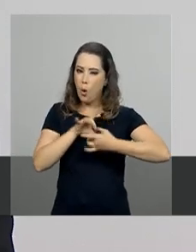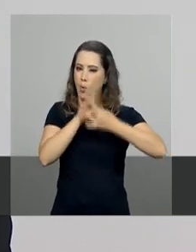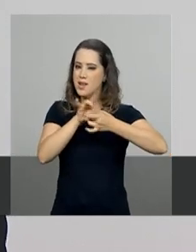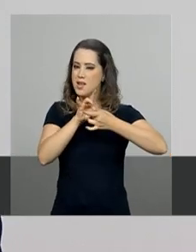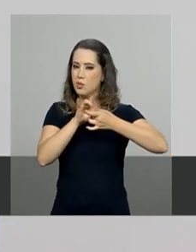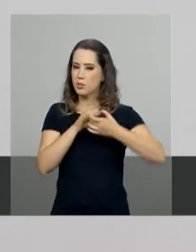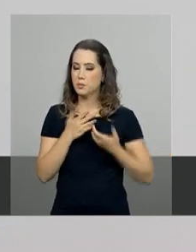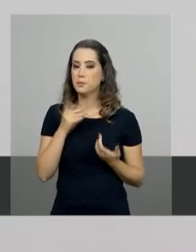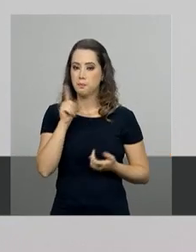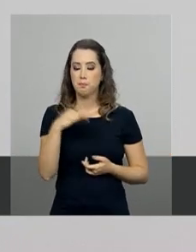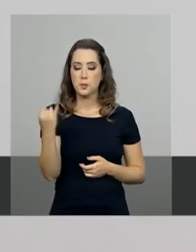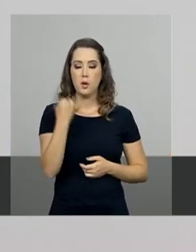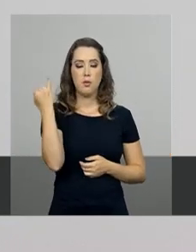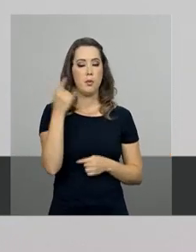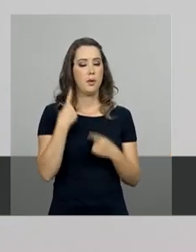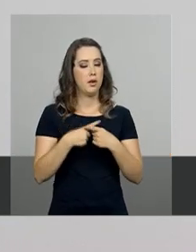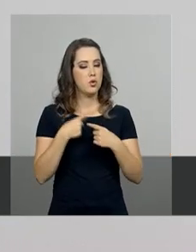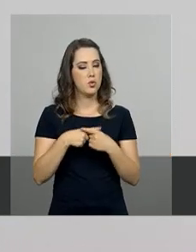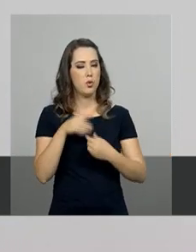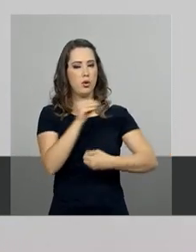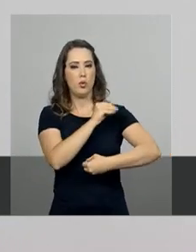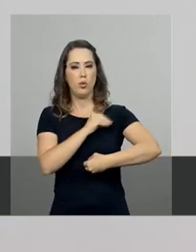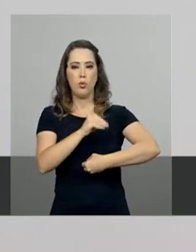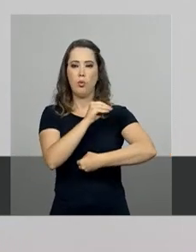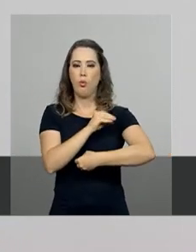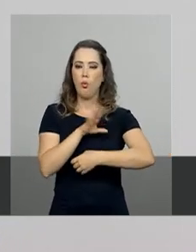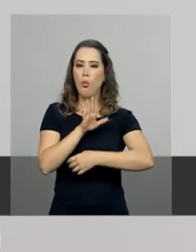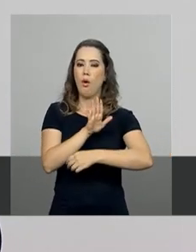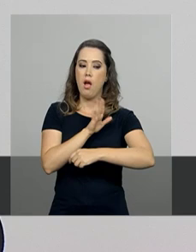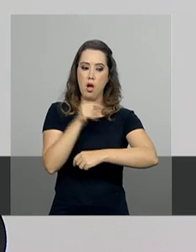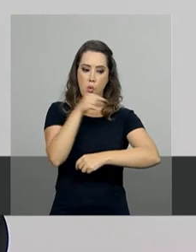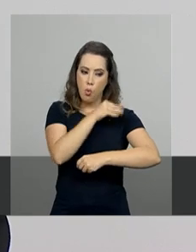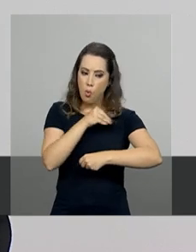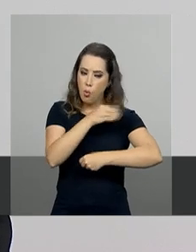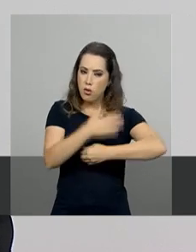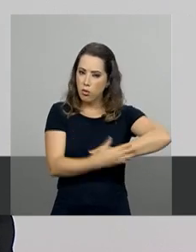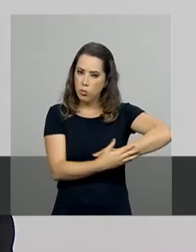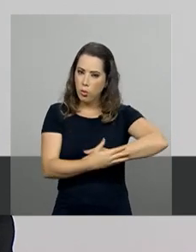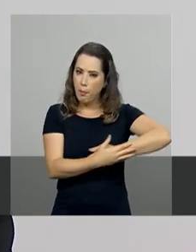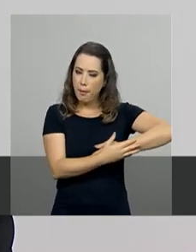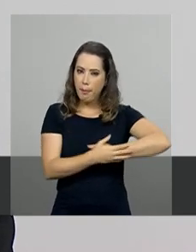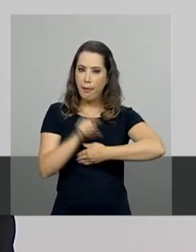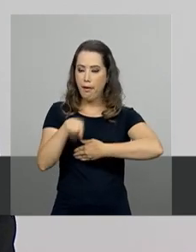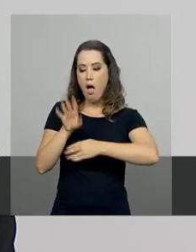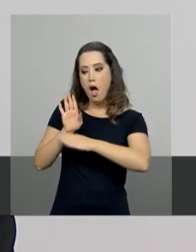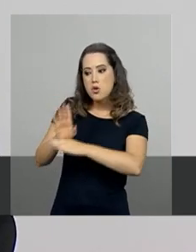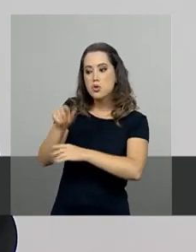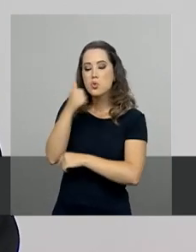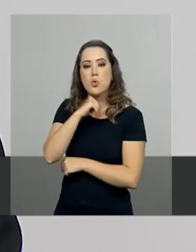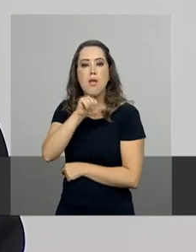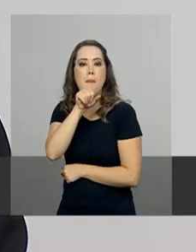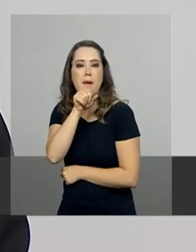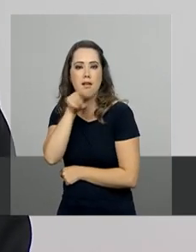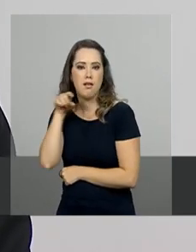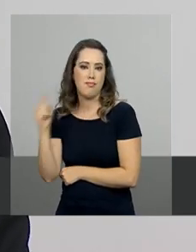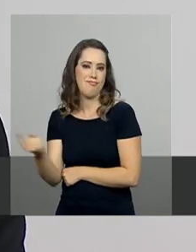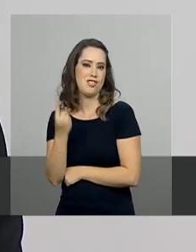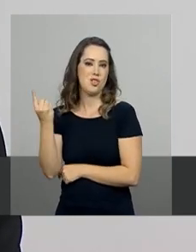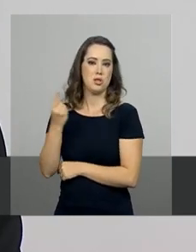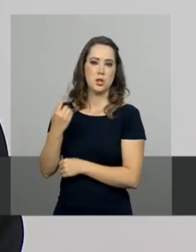porque ajuda a aliviar o peso que tradicionalmente recai sobre a mãe